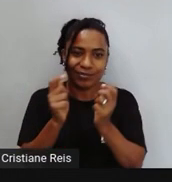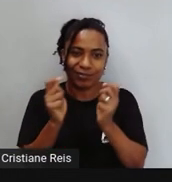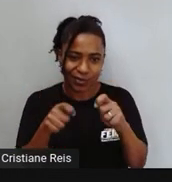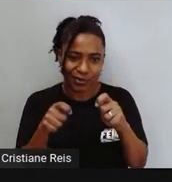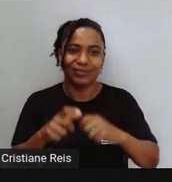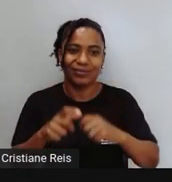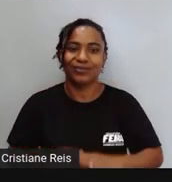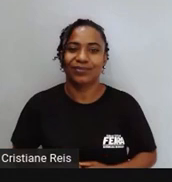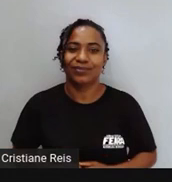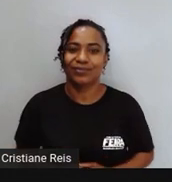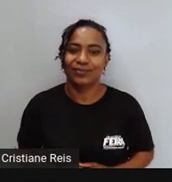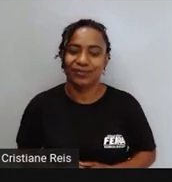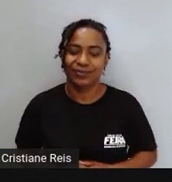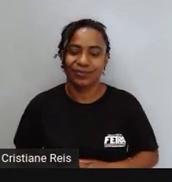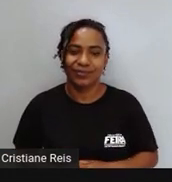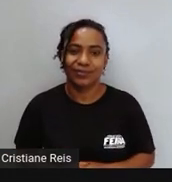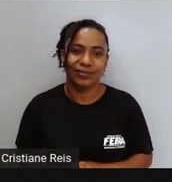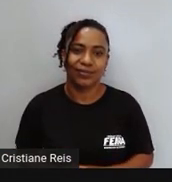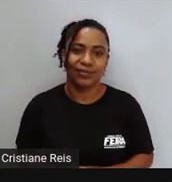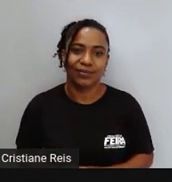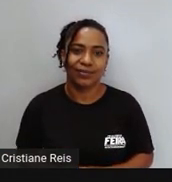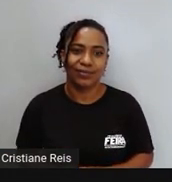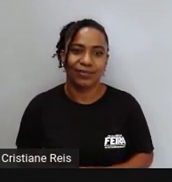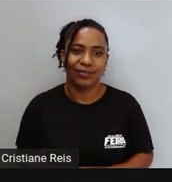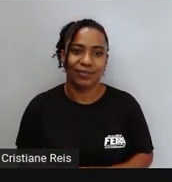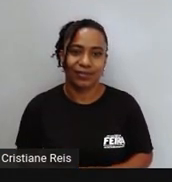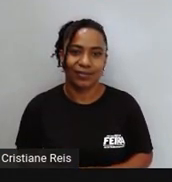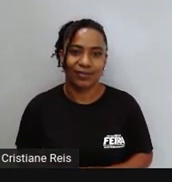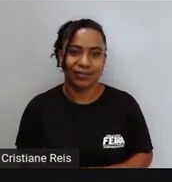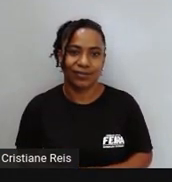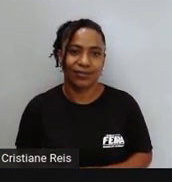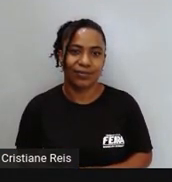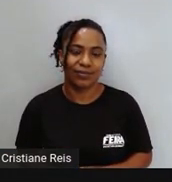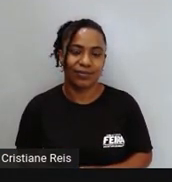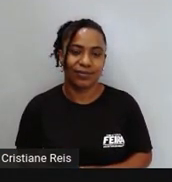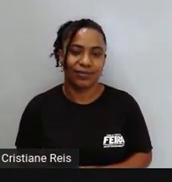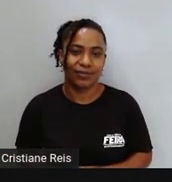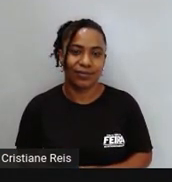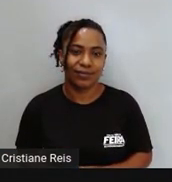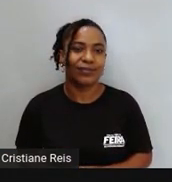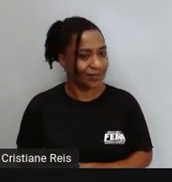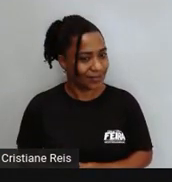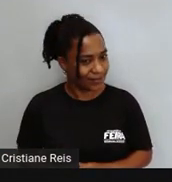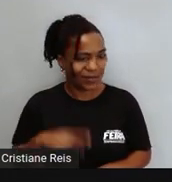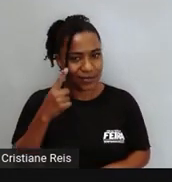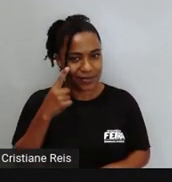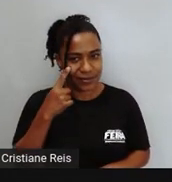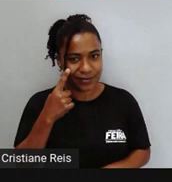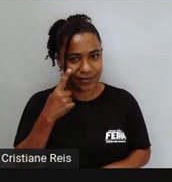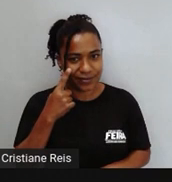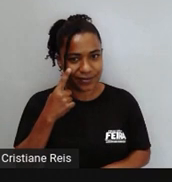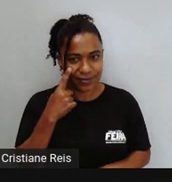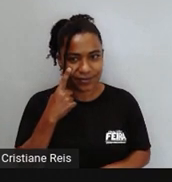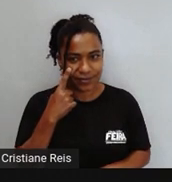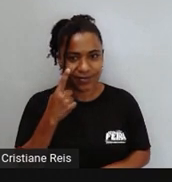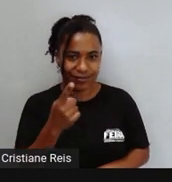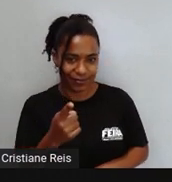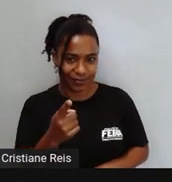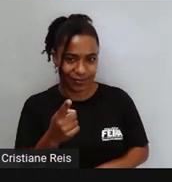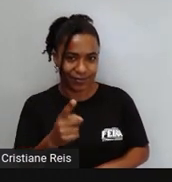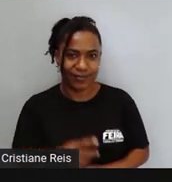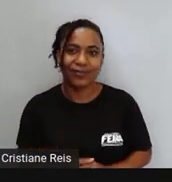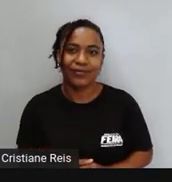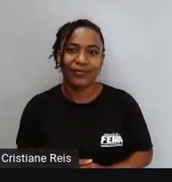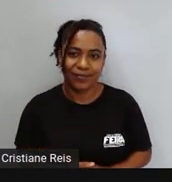vamos, com base na música, responder essa pergunta que eu espelho aqui para vocês na tela. What things